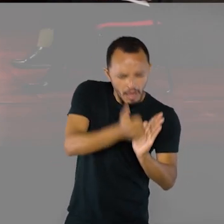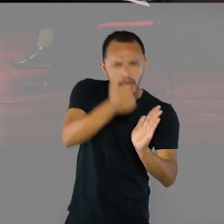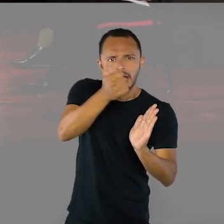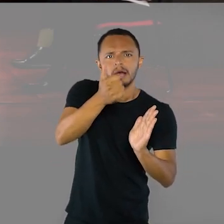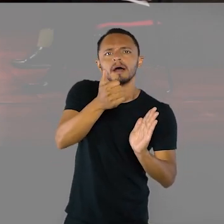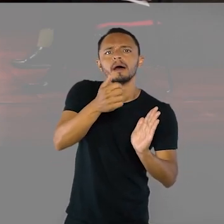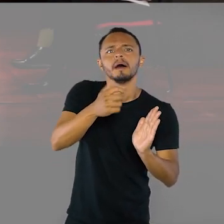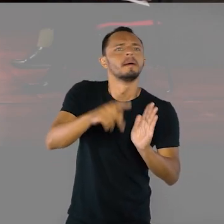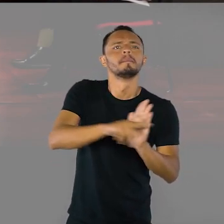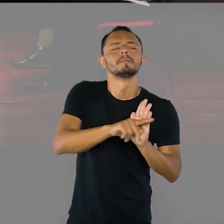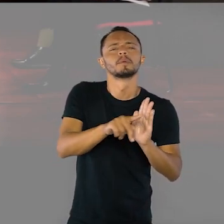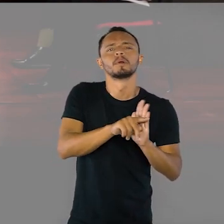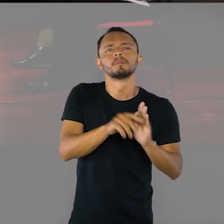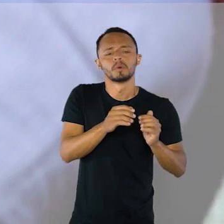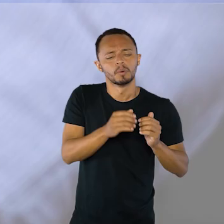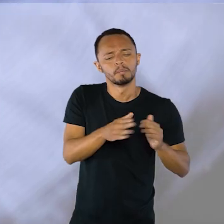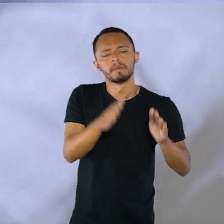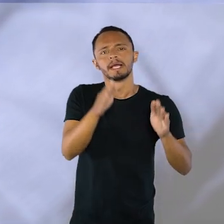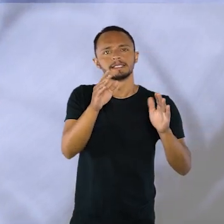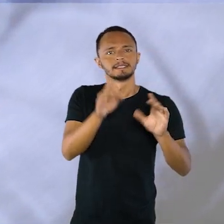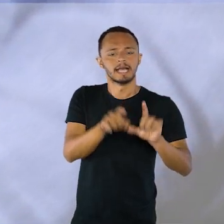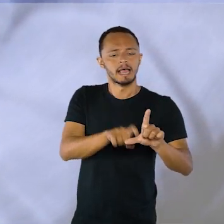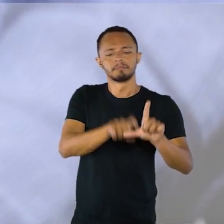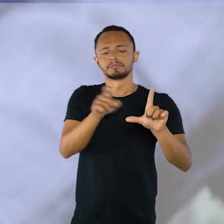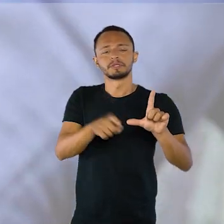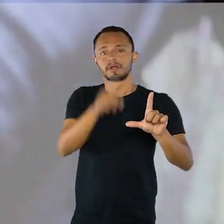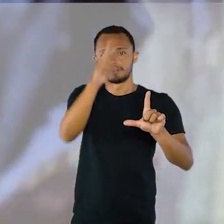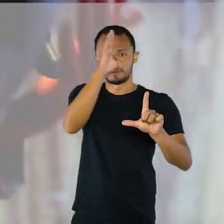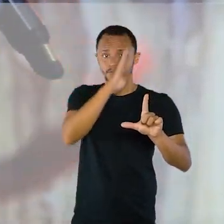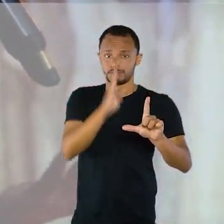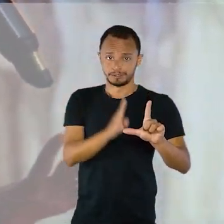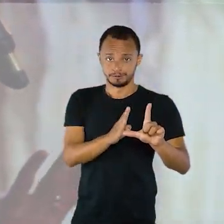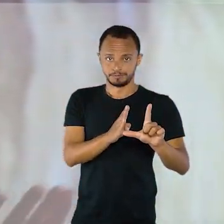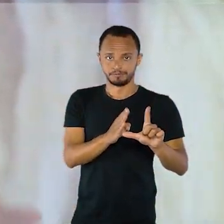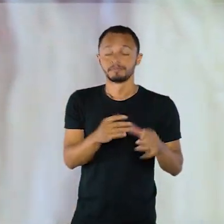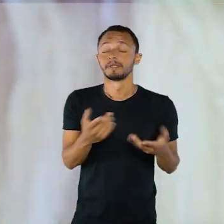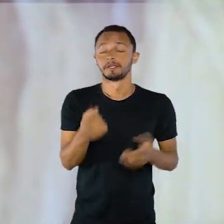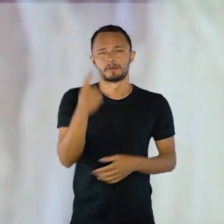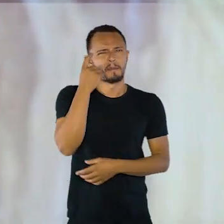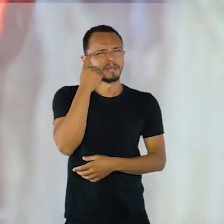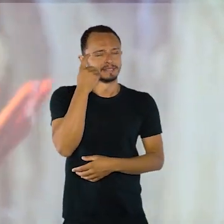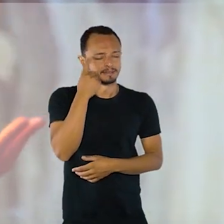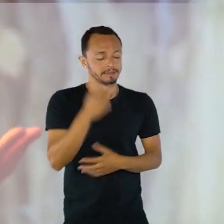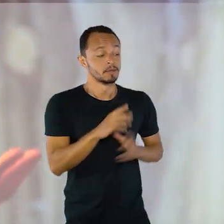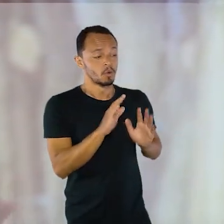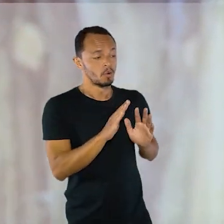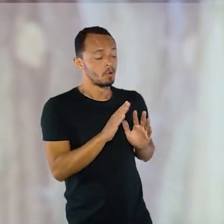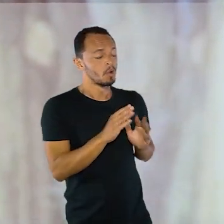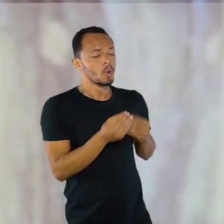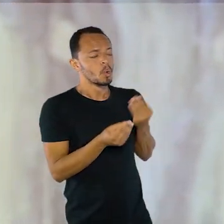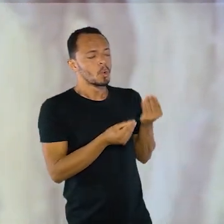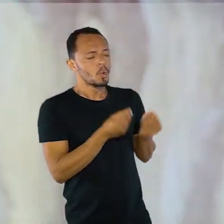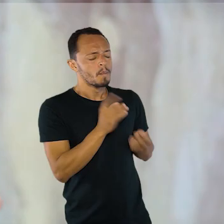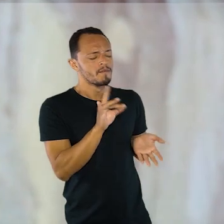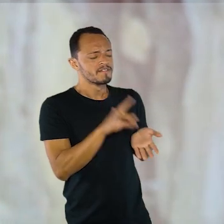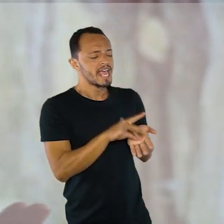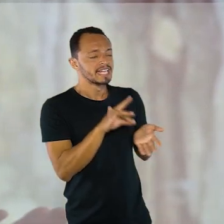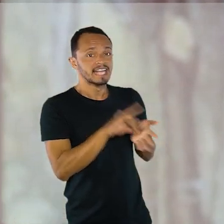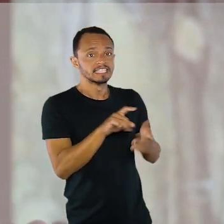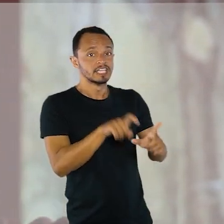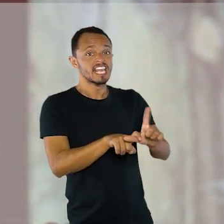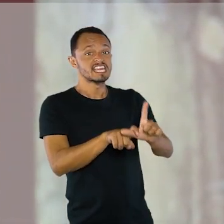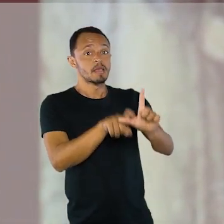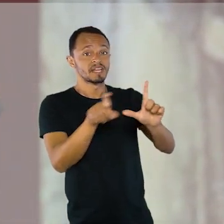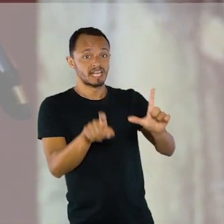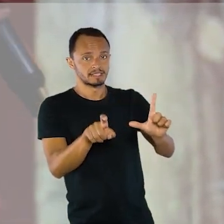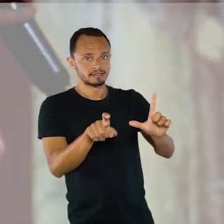Brasil. Então, a gente trouxe também no livro um capítulo dedicado a gente pensar as outras independências, ou as várias